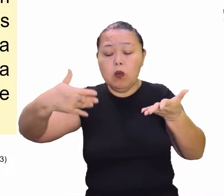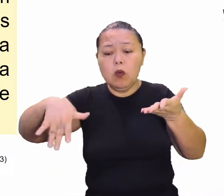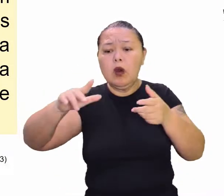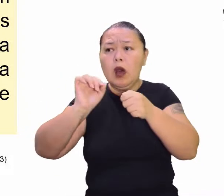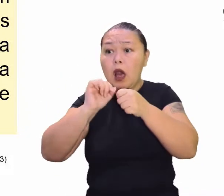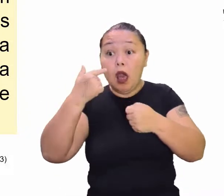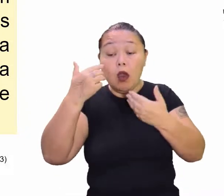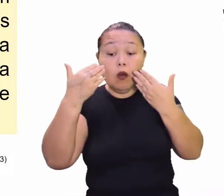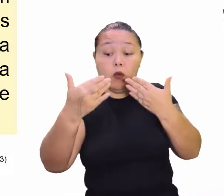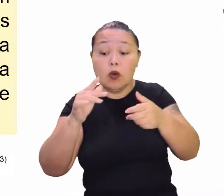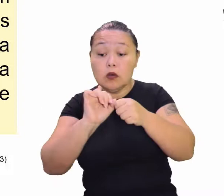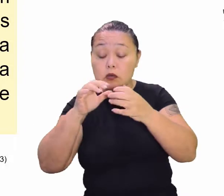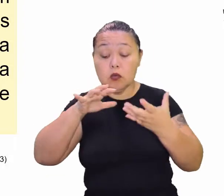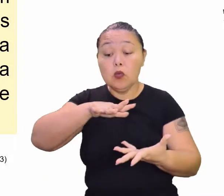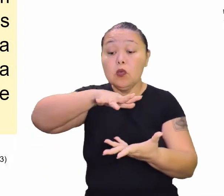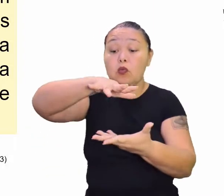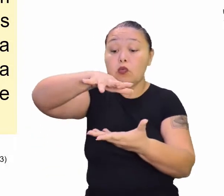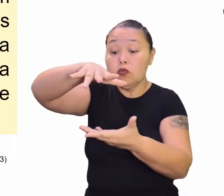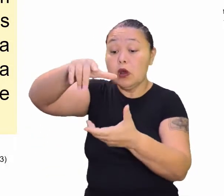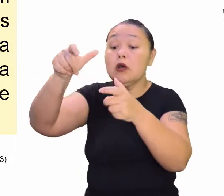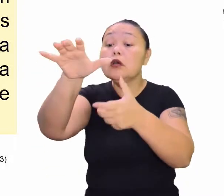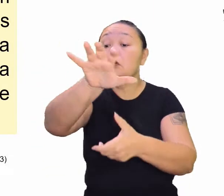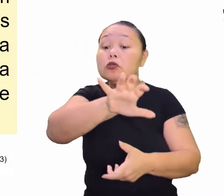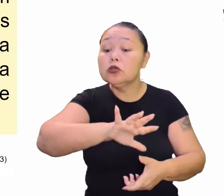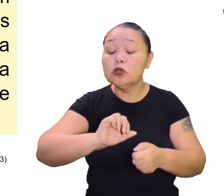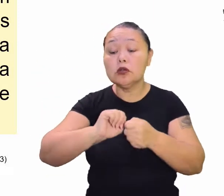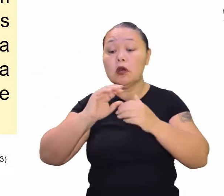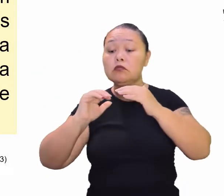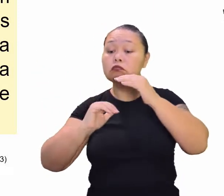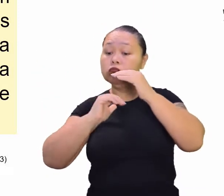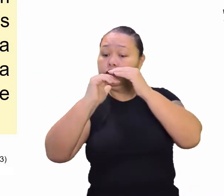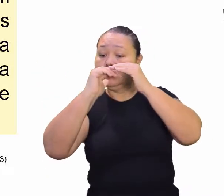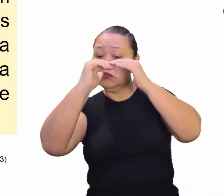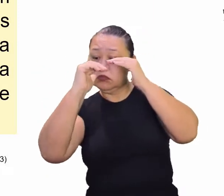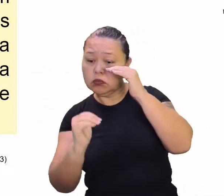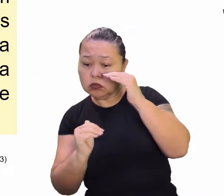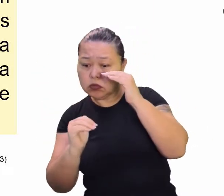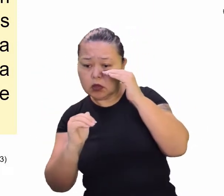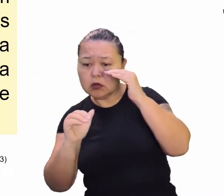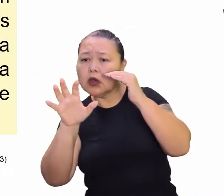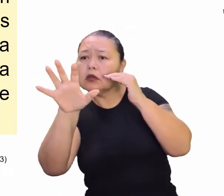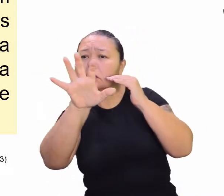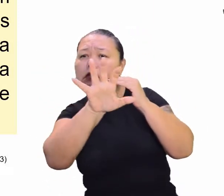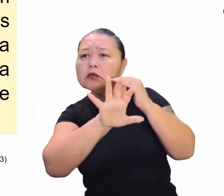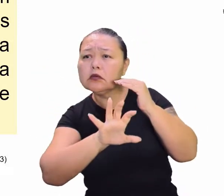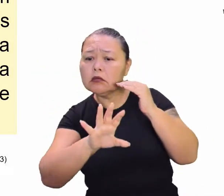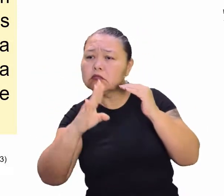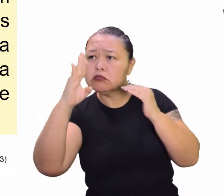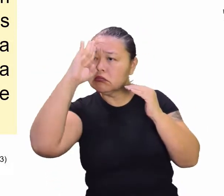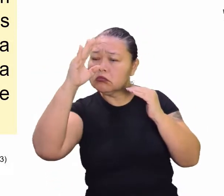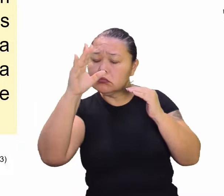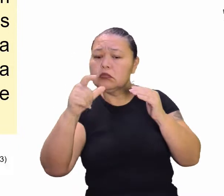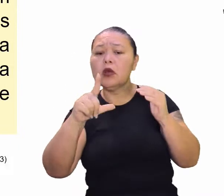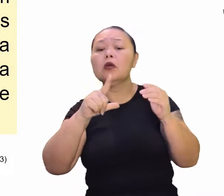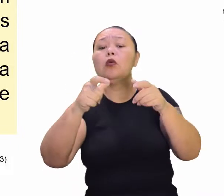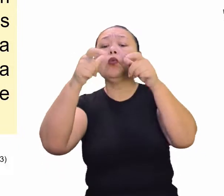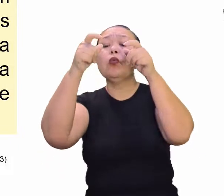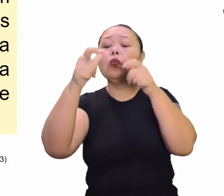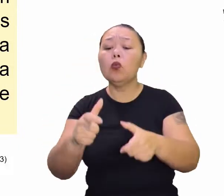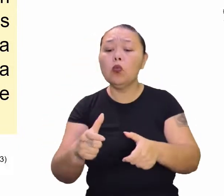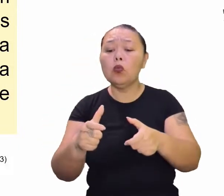menos desenvolvidas do globo. Então, se a gente analisar, essas regiões estão principalmente